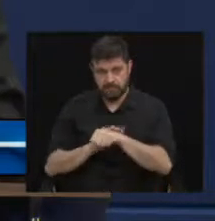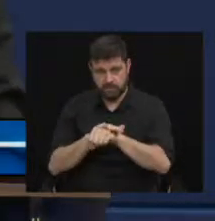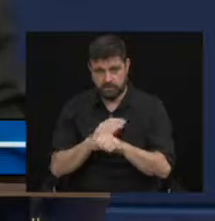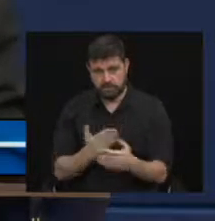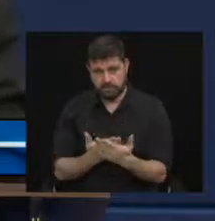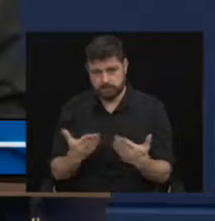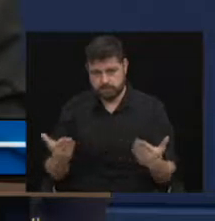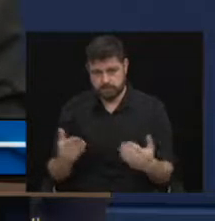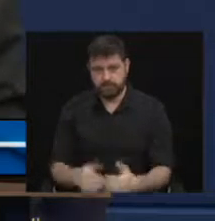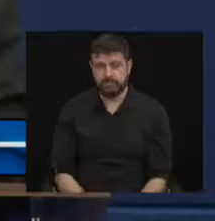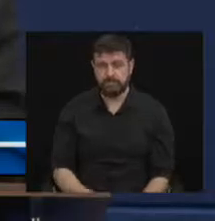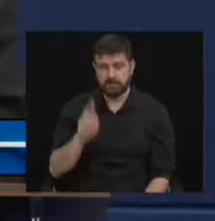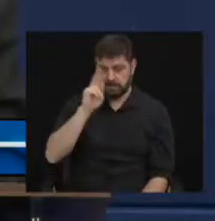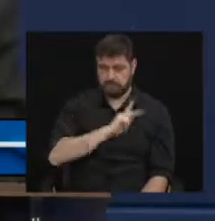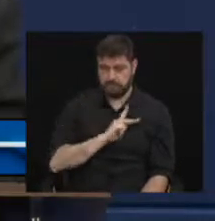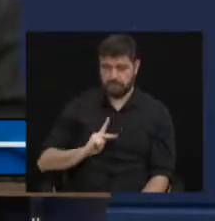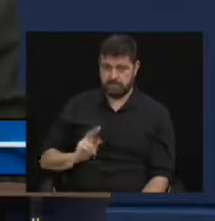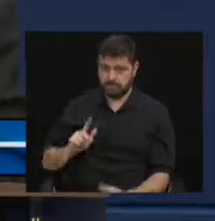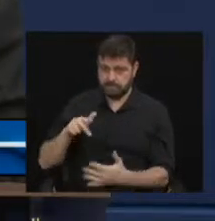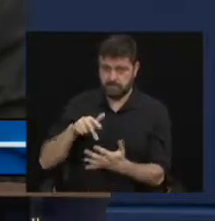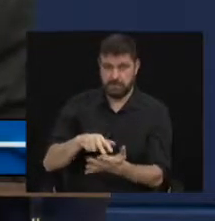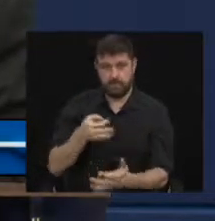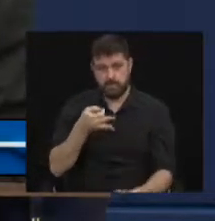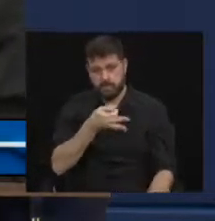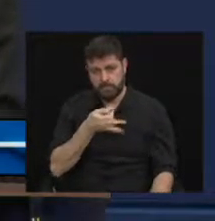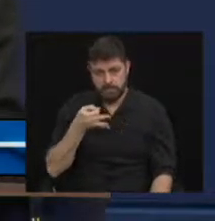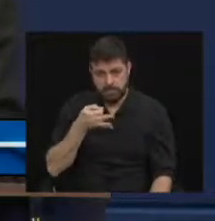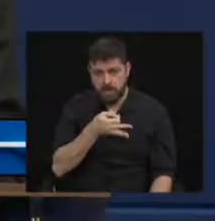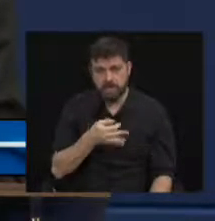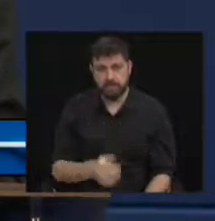tem a tribuna por 5 minutos.